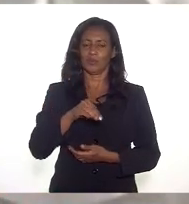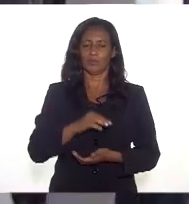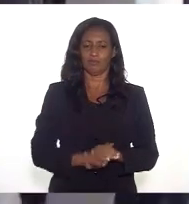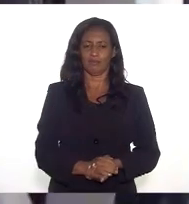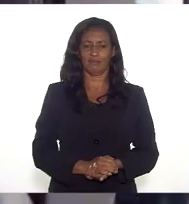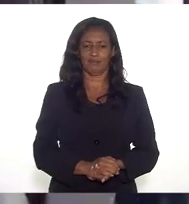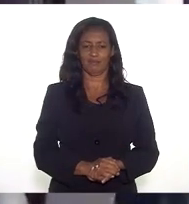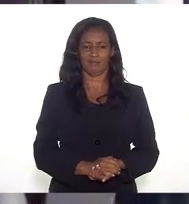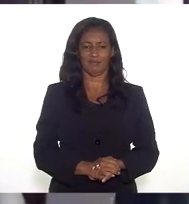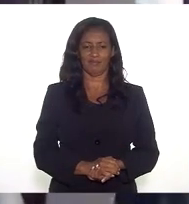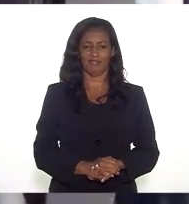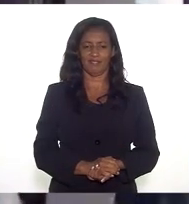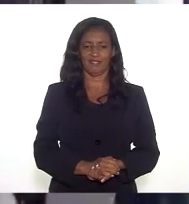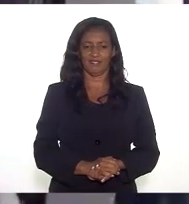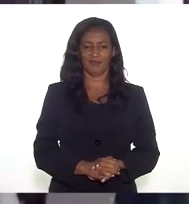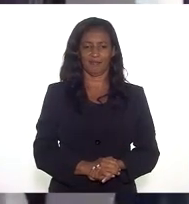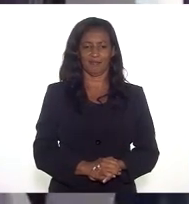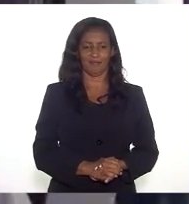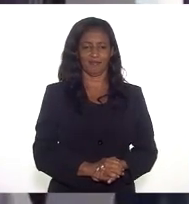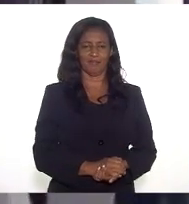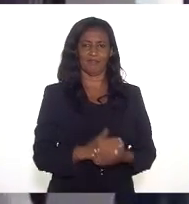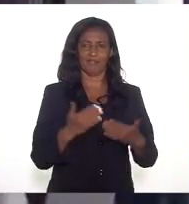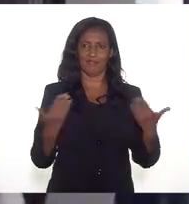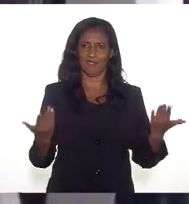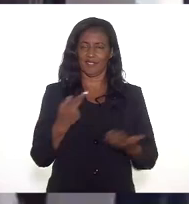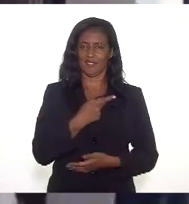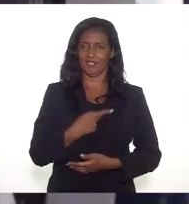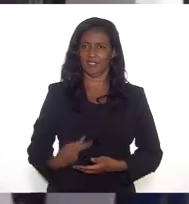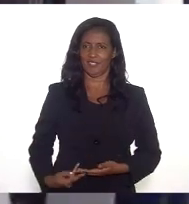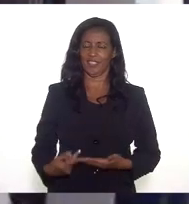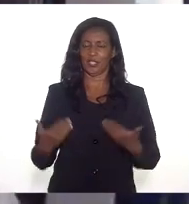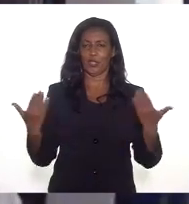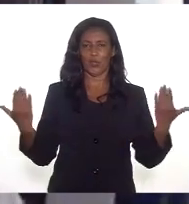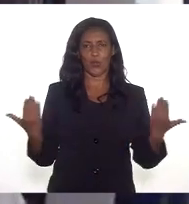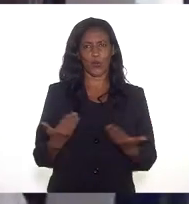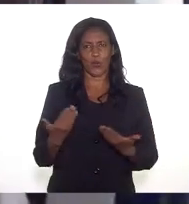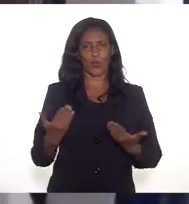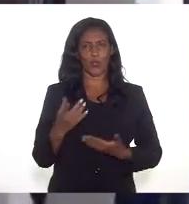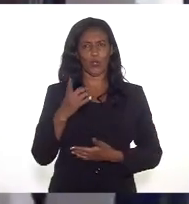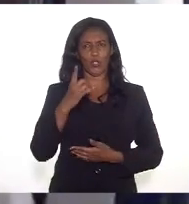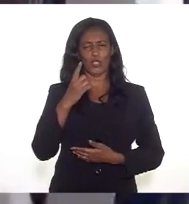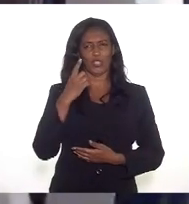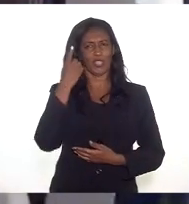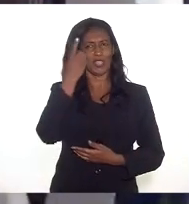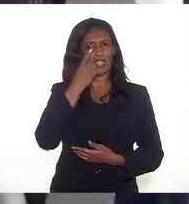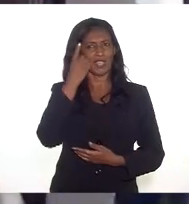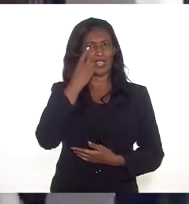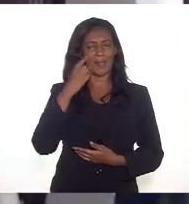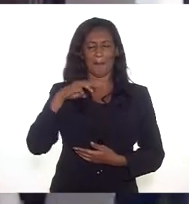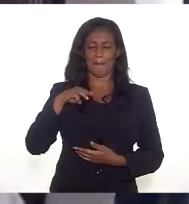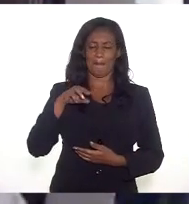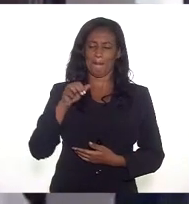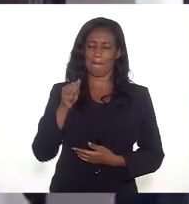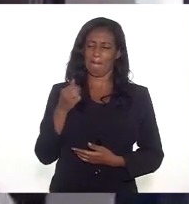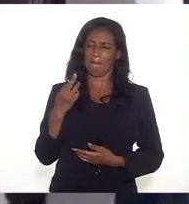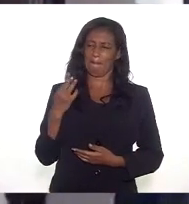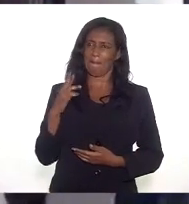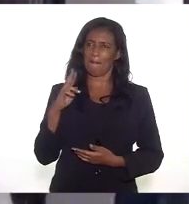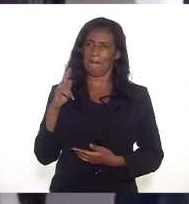deste expediente final da sessão do dia de hoje, nobre deputada Marta Rocha,